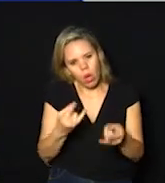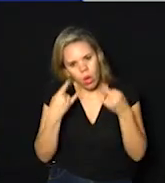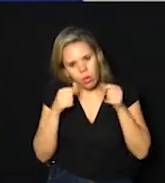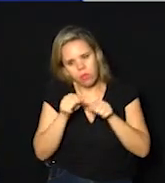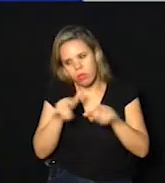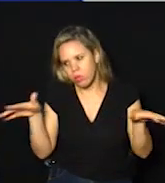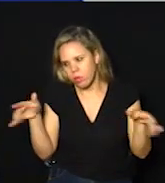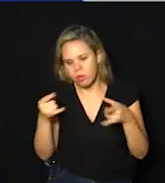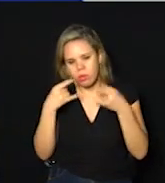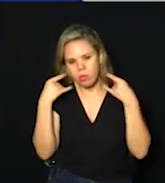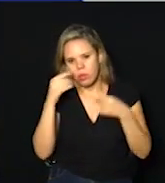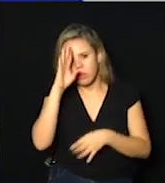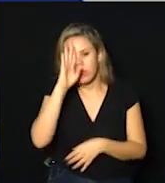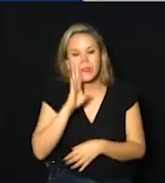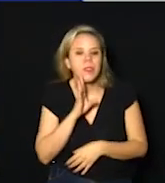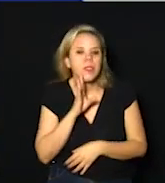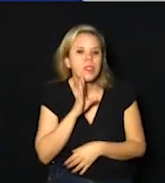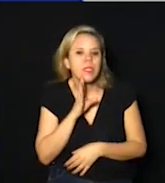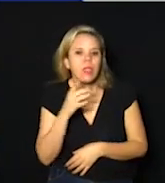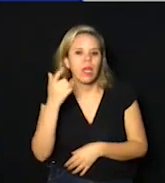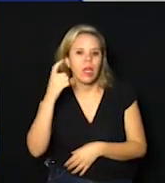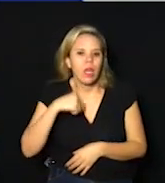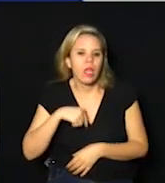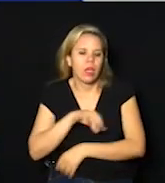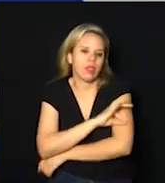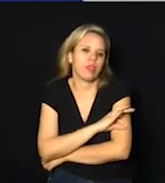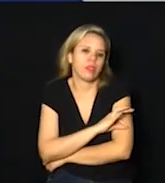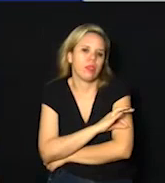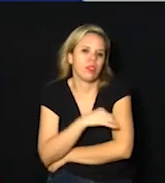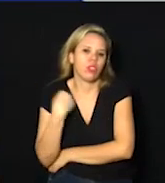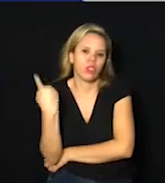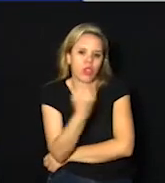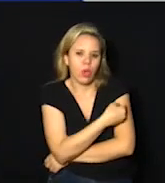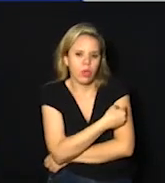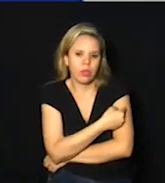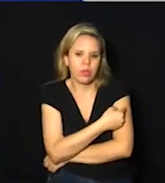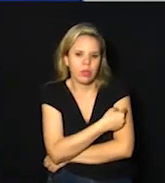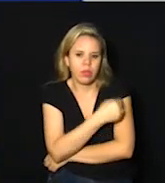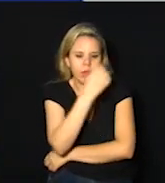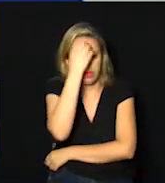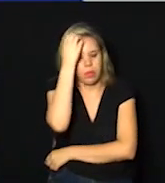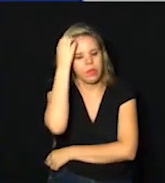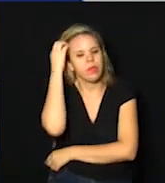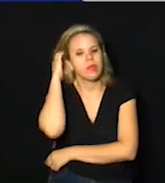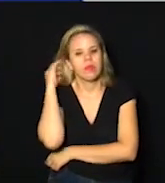distribuí máscara de graça, quando eu digo eu, a prefeitura, nós, né,